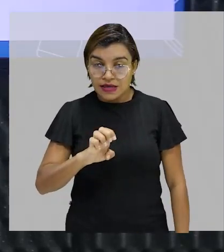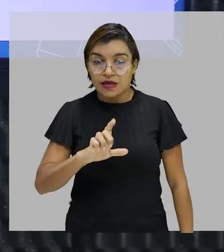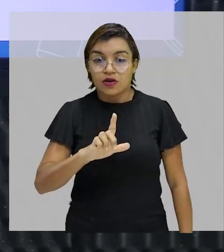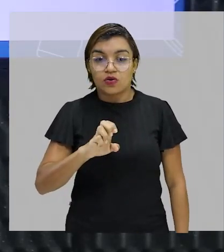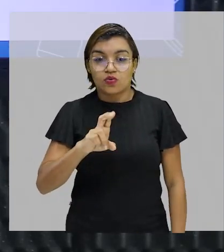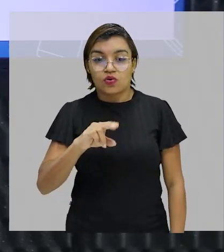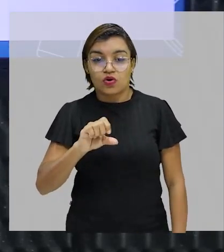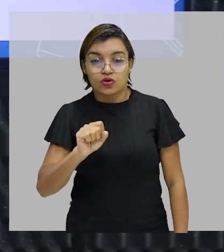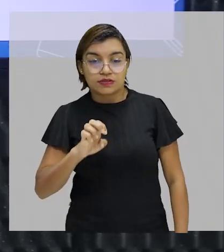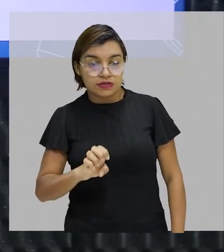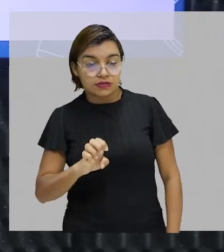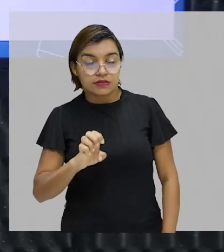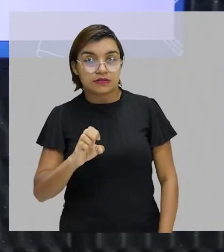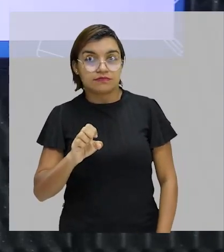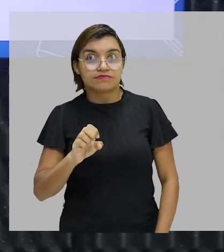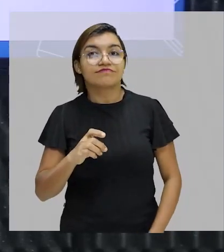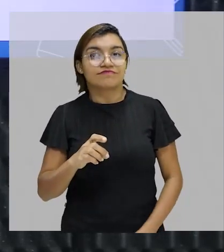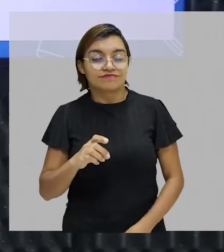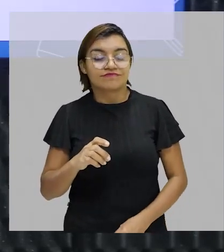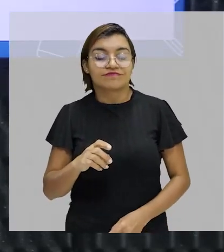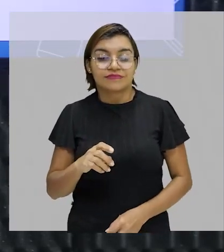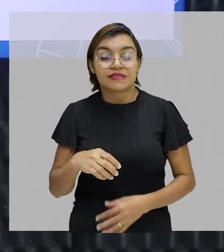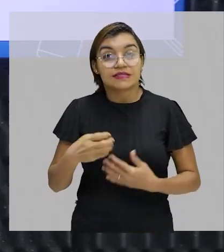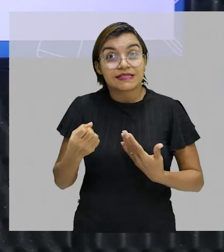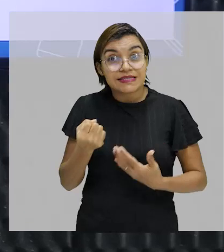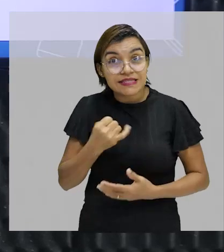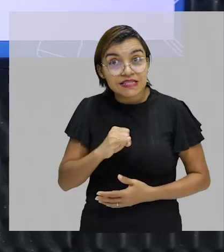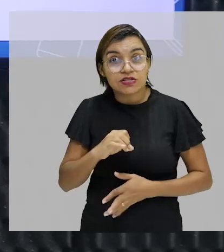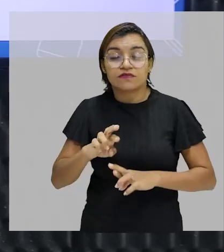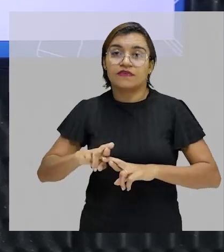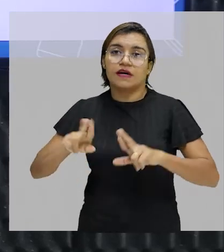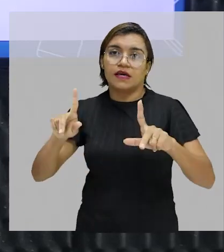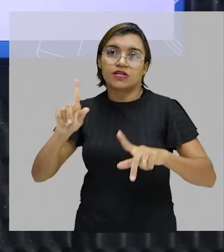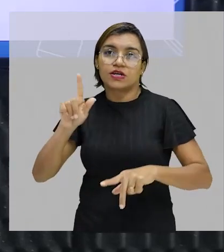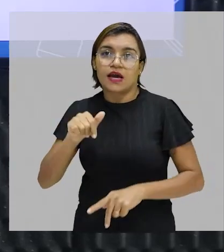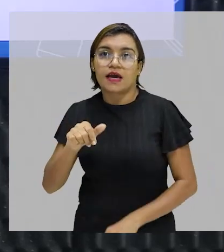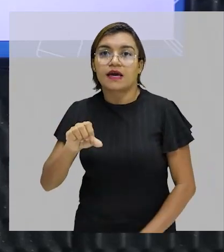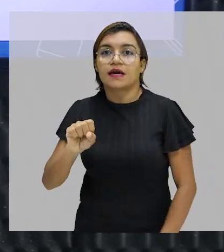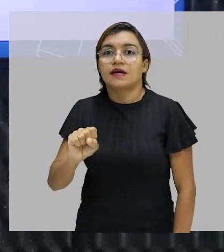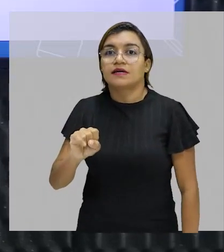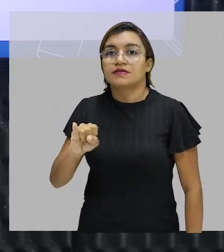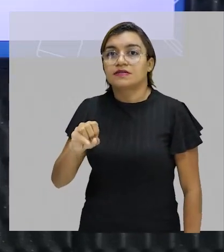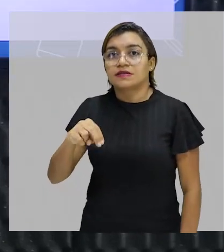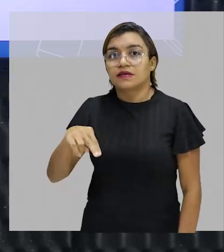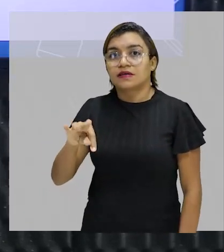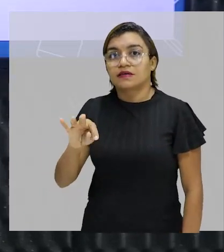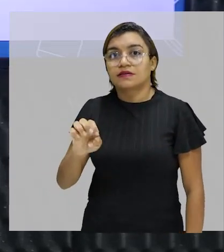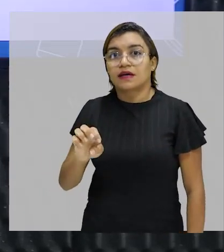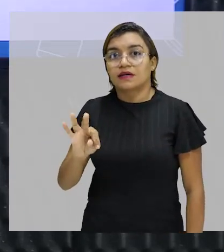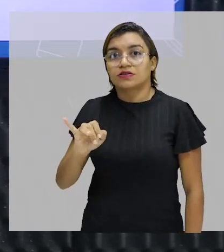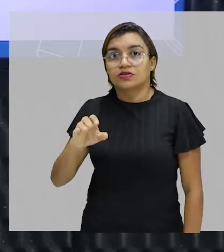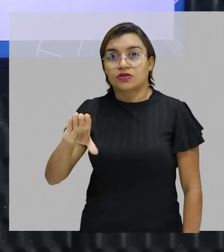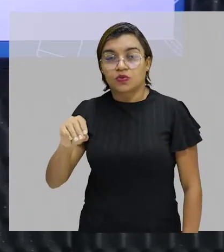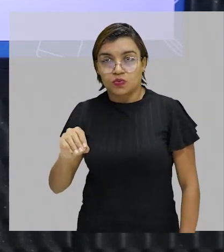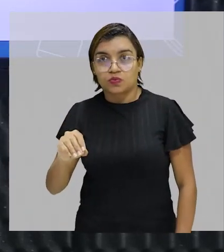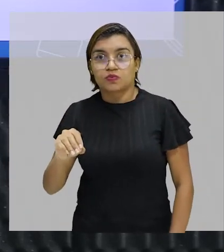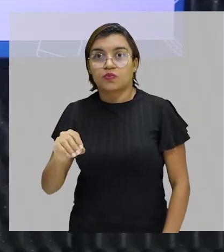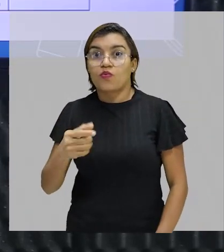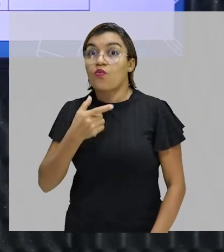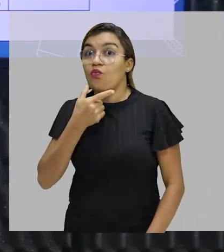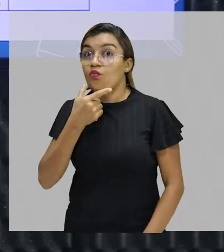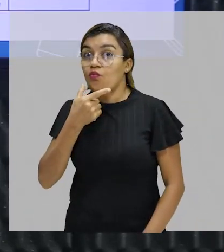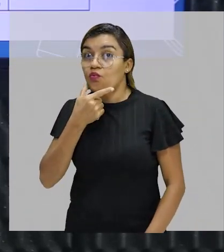se trata de um polímero sintético, né? Fabricado, produzido pelo homem. Show? Pegaram,